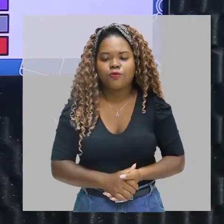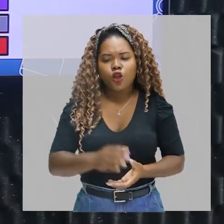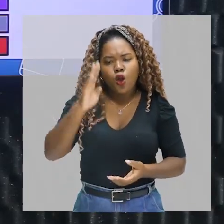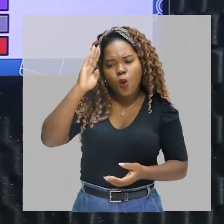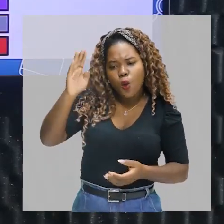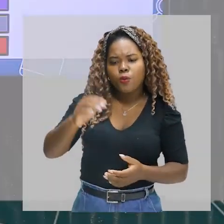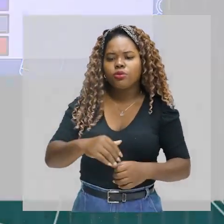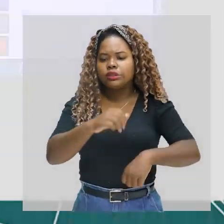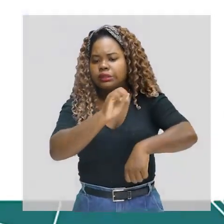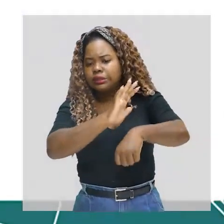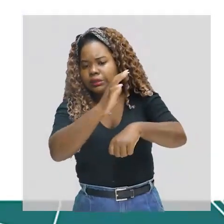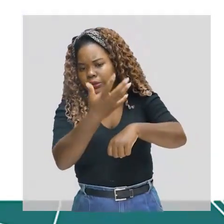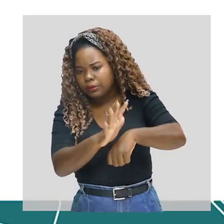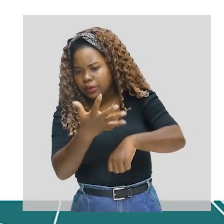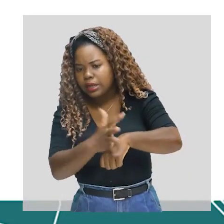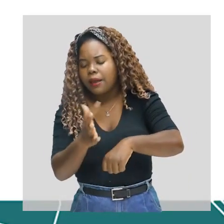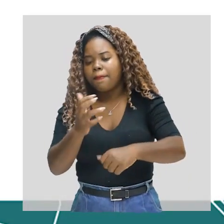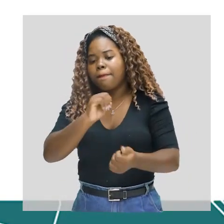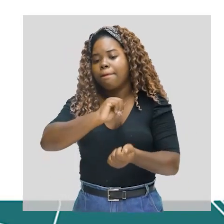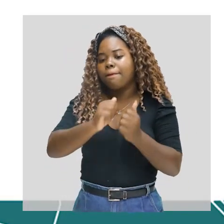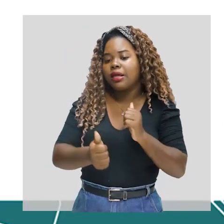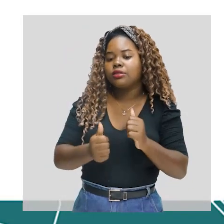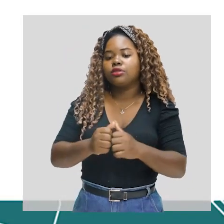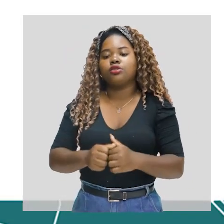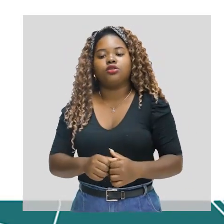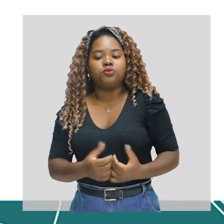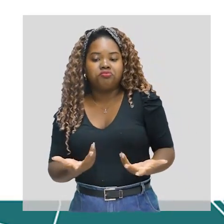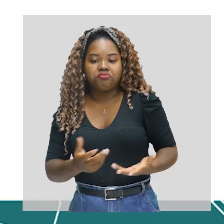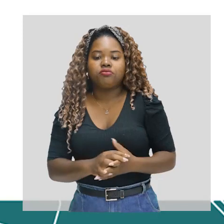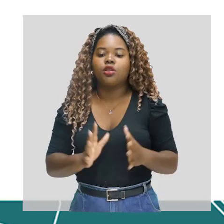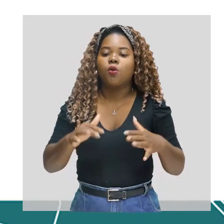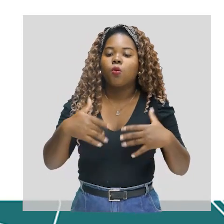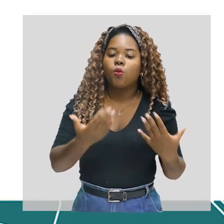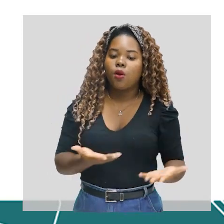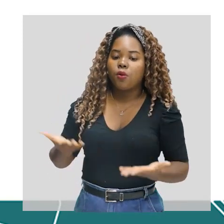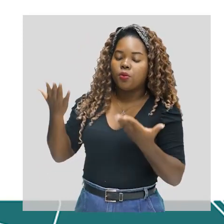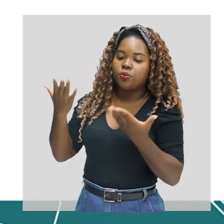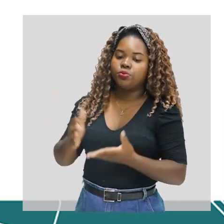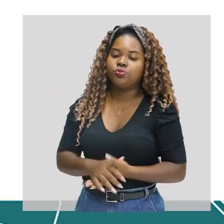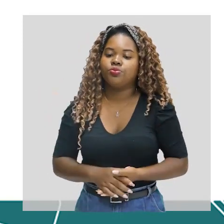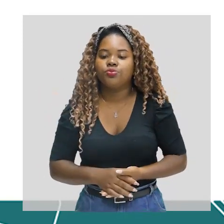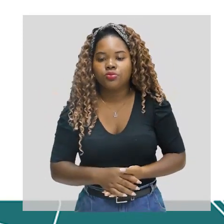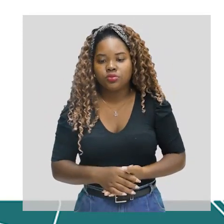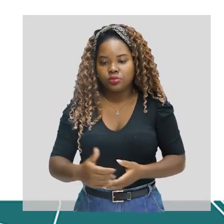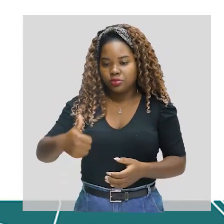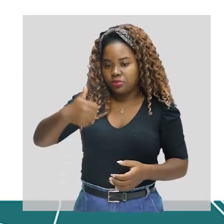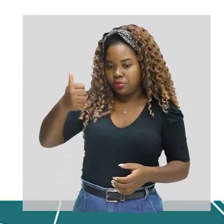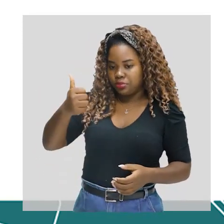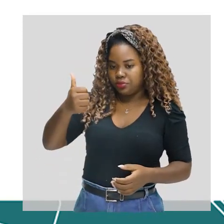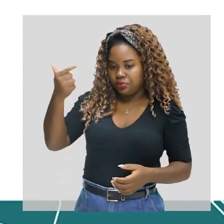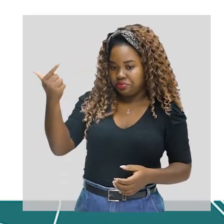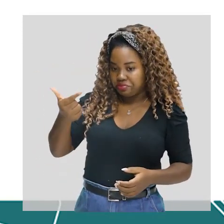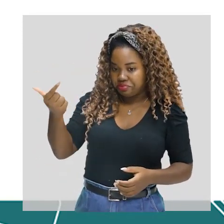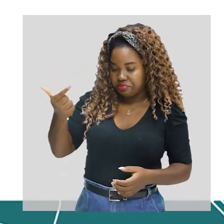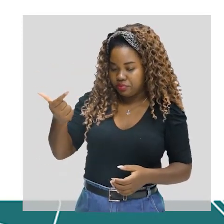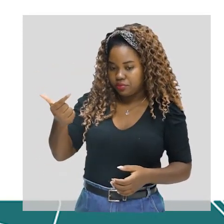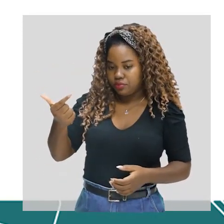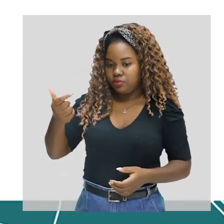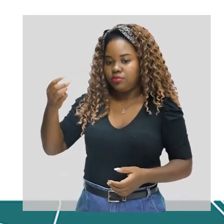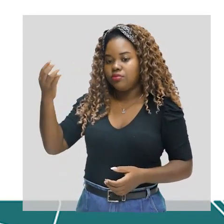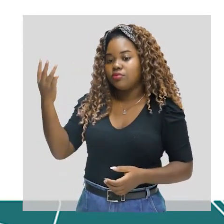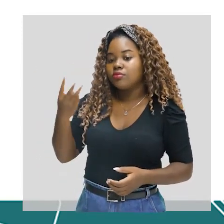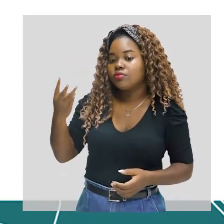Os princípios do treinamento esportivo. Individualidade biológica, já falamos. Sobrecarga, já